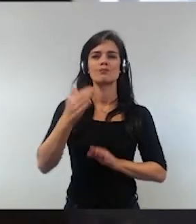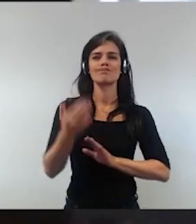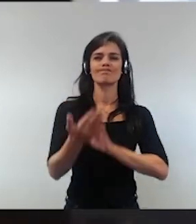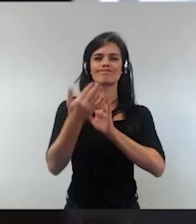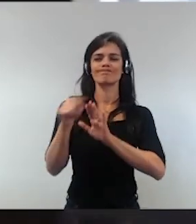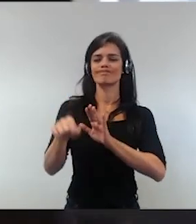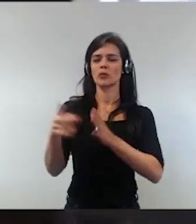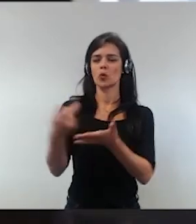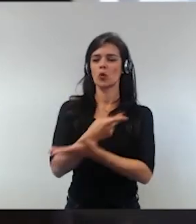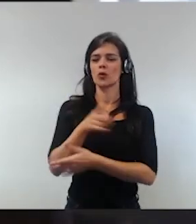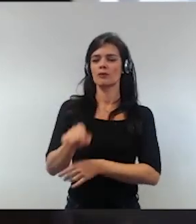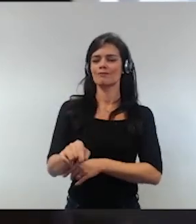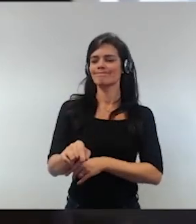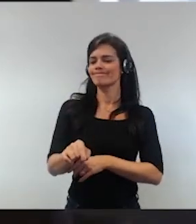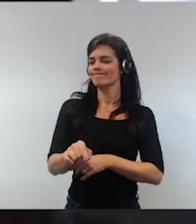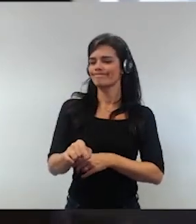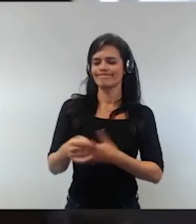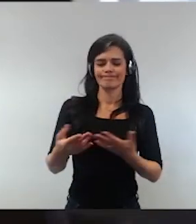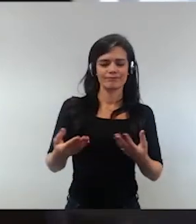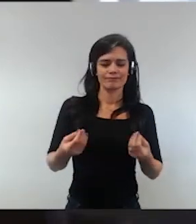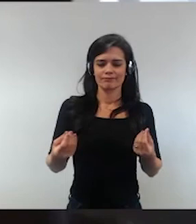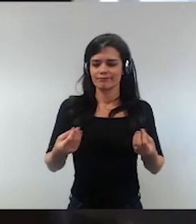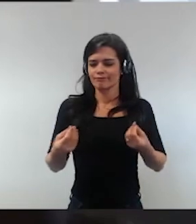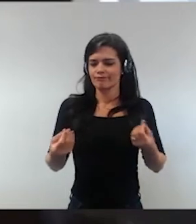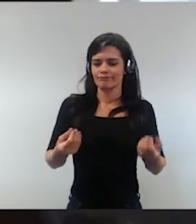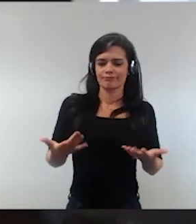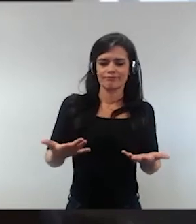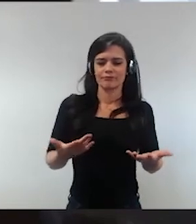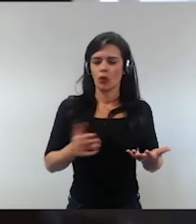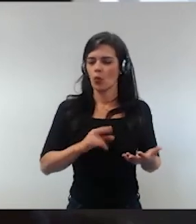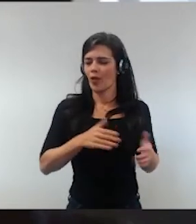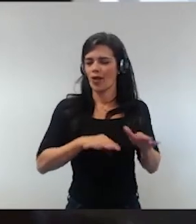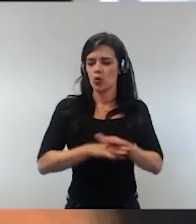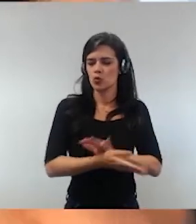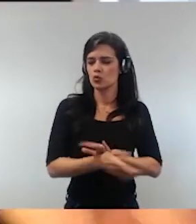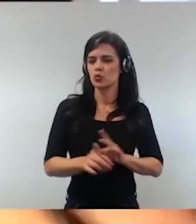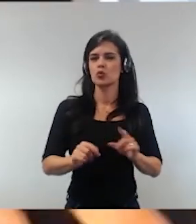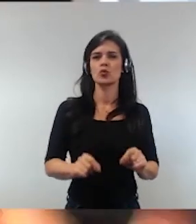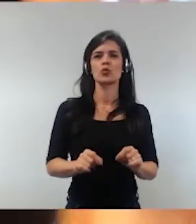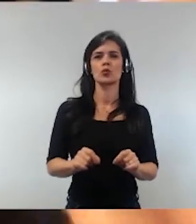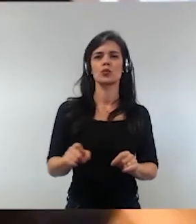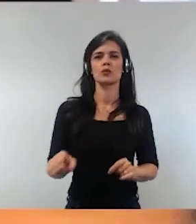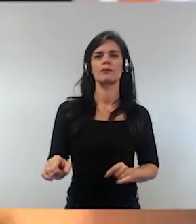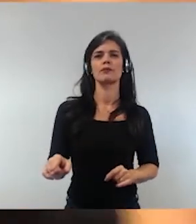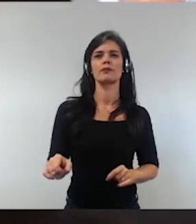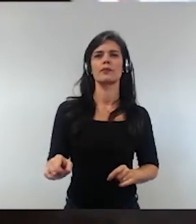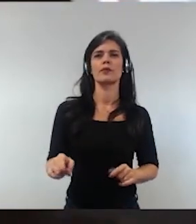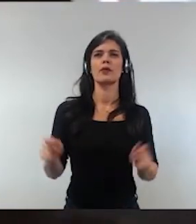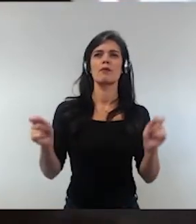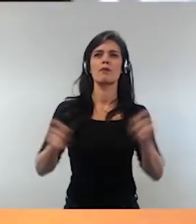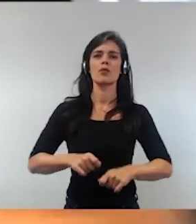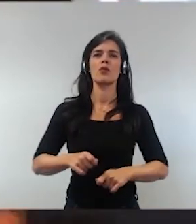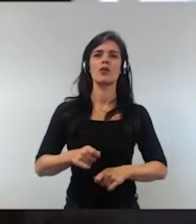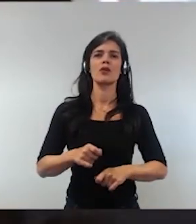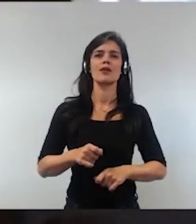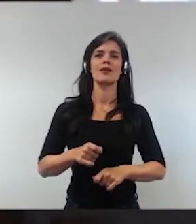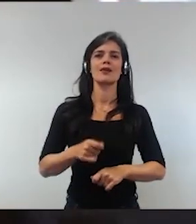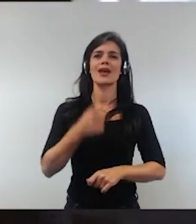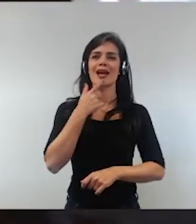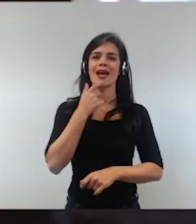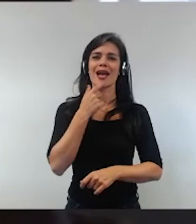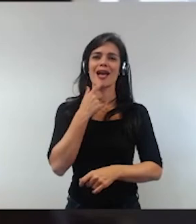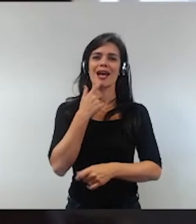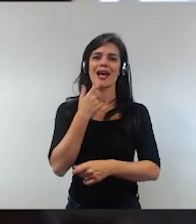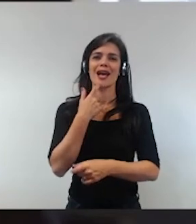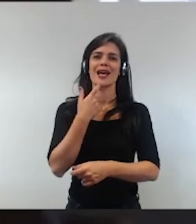situação que foge muito do que ela está acostumada a ver, né, nos dias de julgamento, que é a questão da possibilidade de doação de sangue para uma